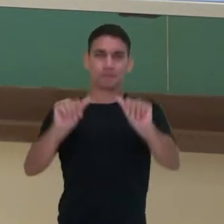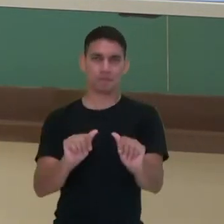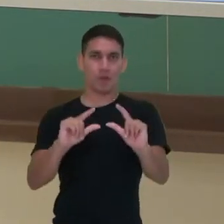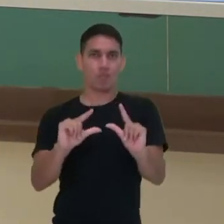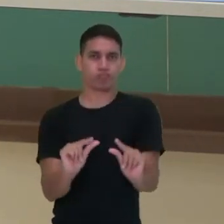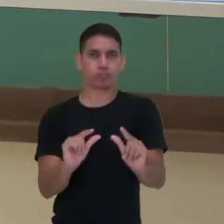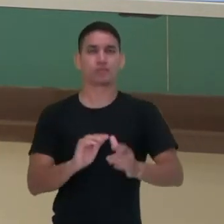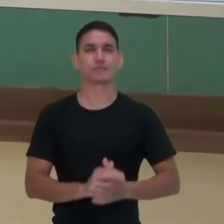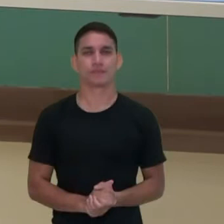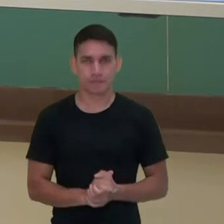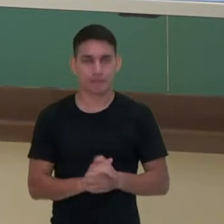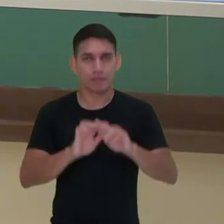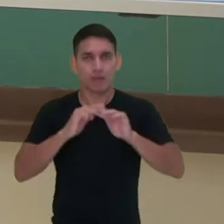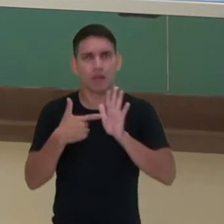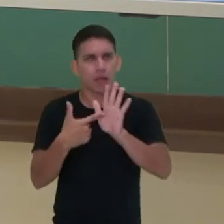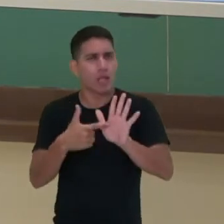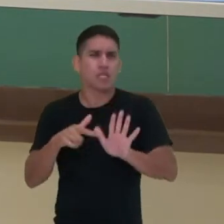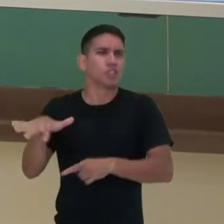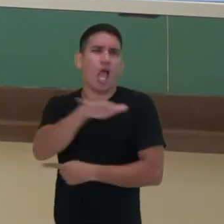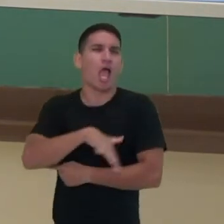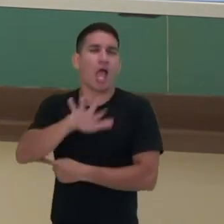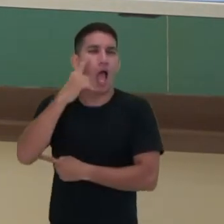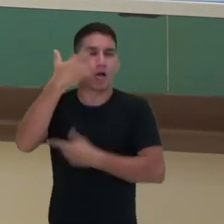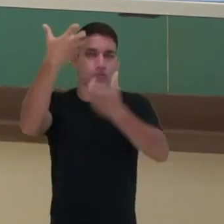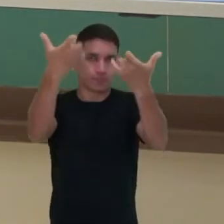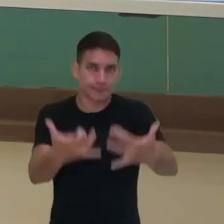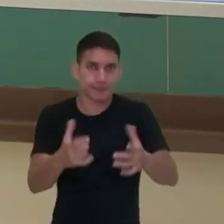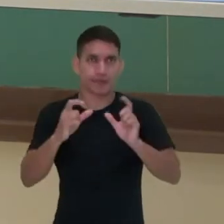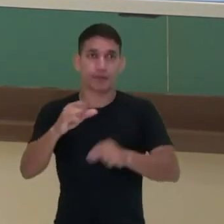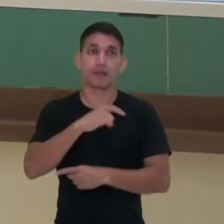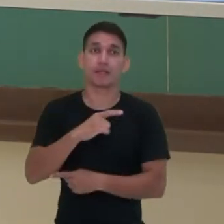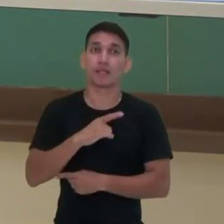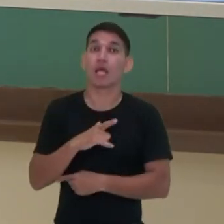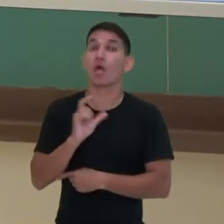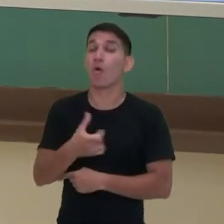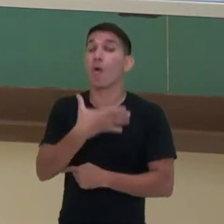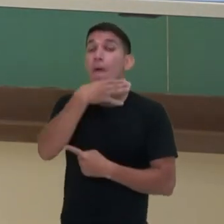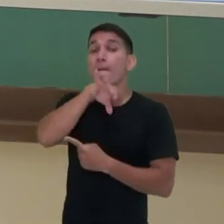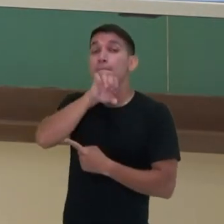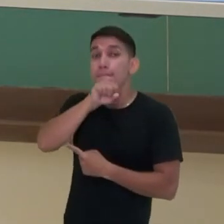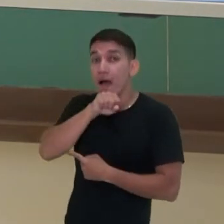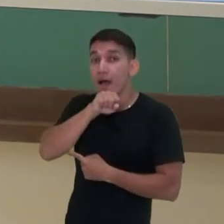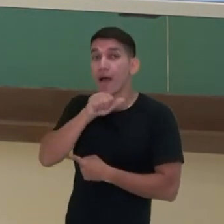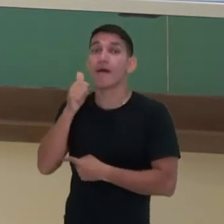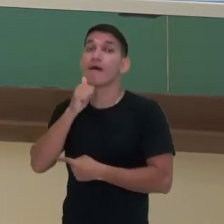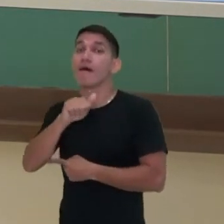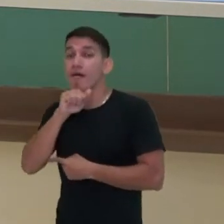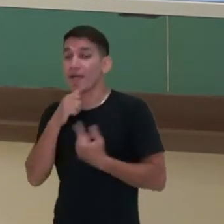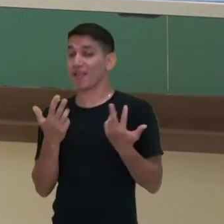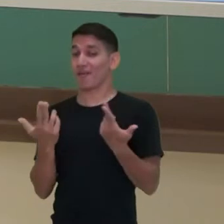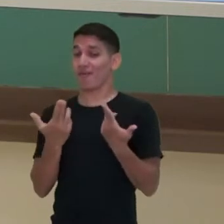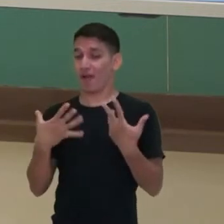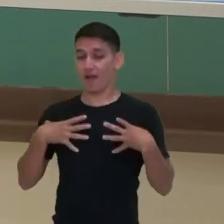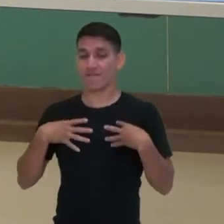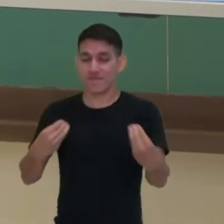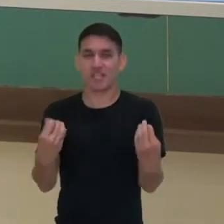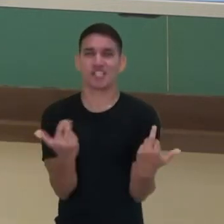a gente teria, assim, a grosso modo de a gente dizer, pais iguais com filhos diferentes, tá? Seria ali,